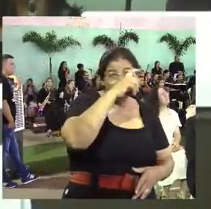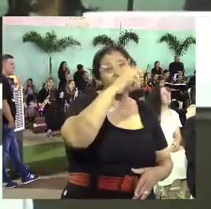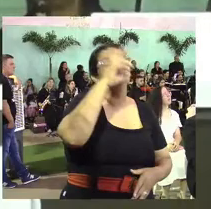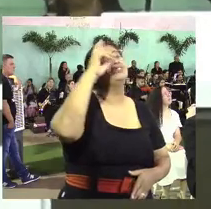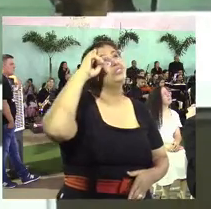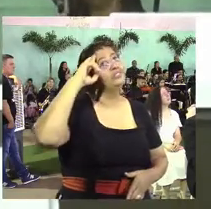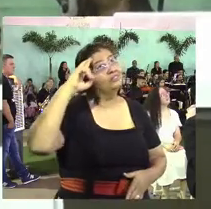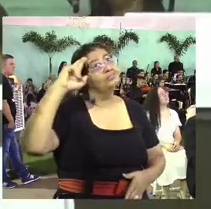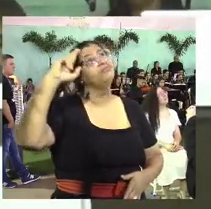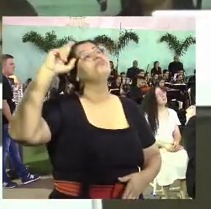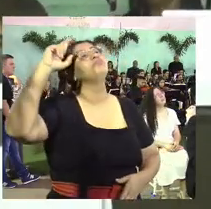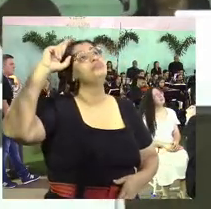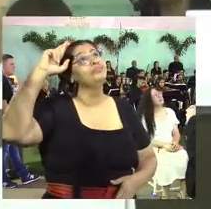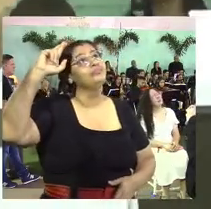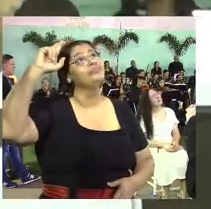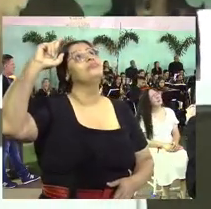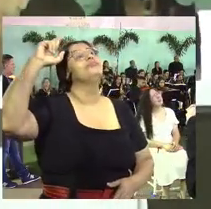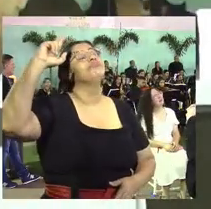senhor